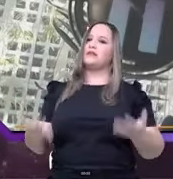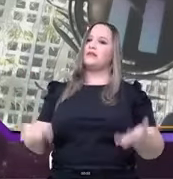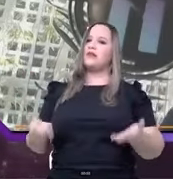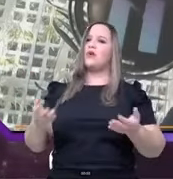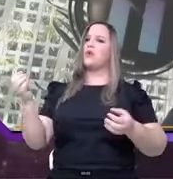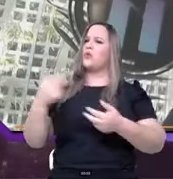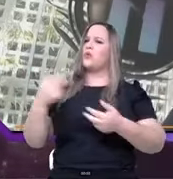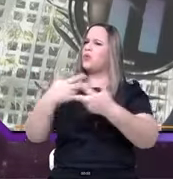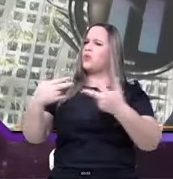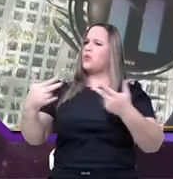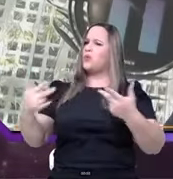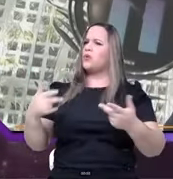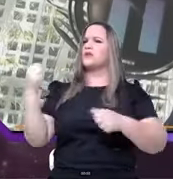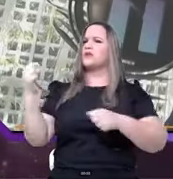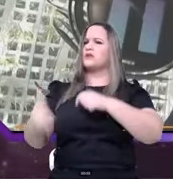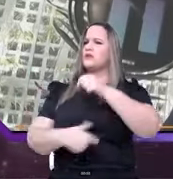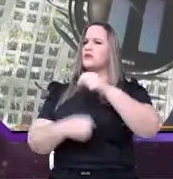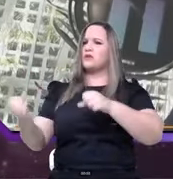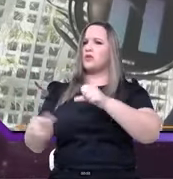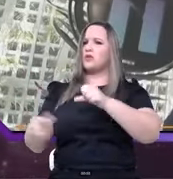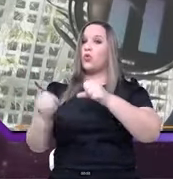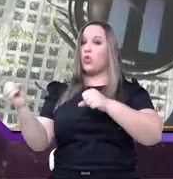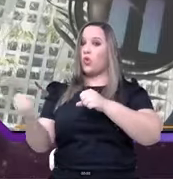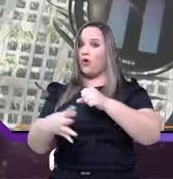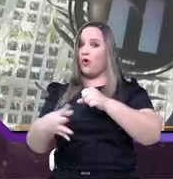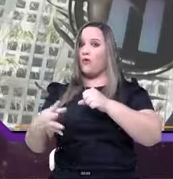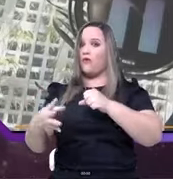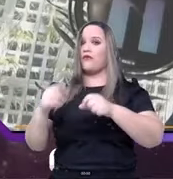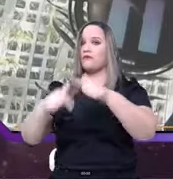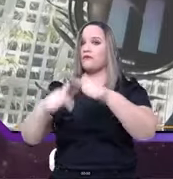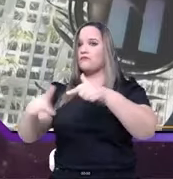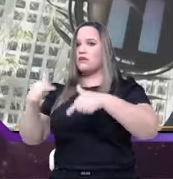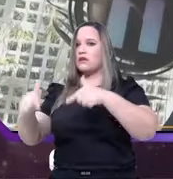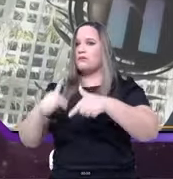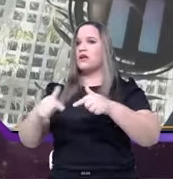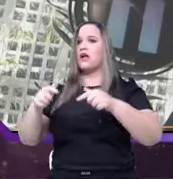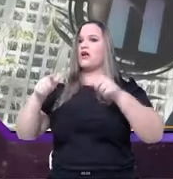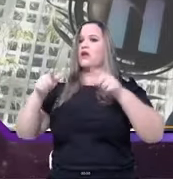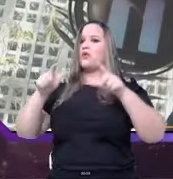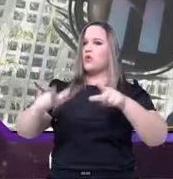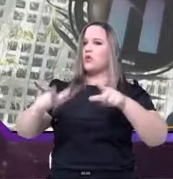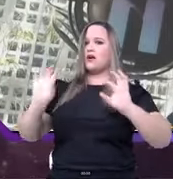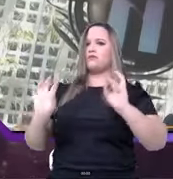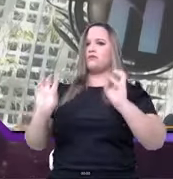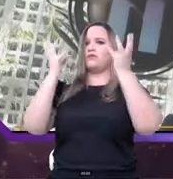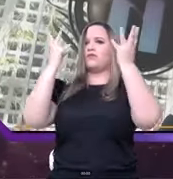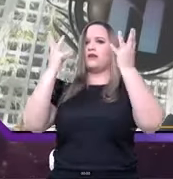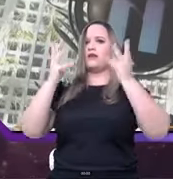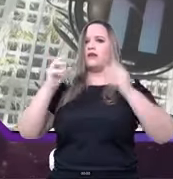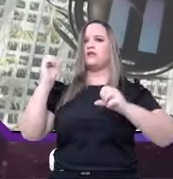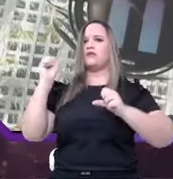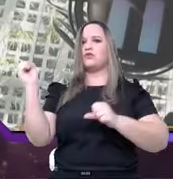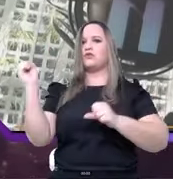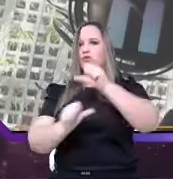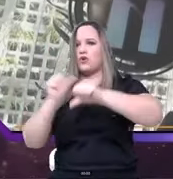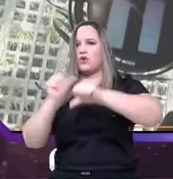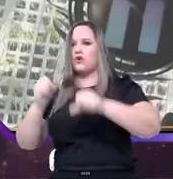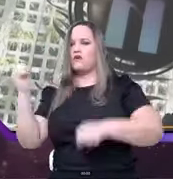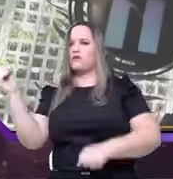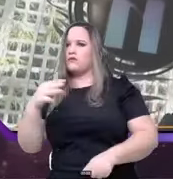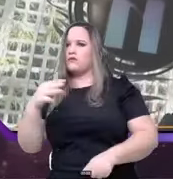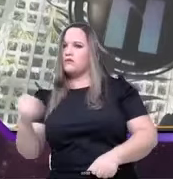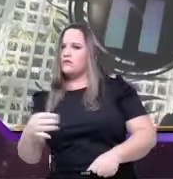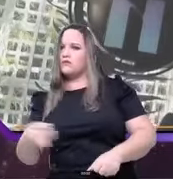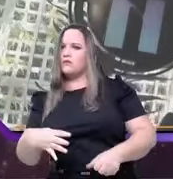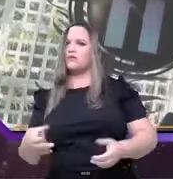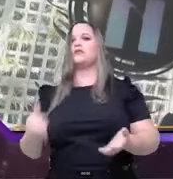sendo trabalhado em uma POC pelo Núcleo de Inovação e pela Coordenadoria de Tecnologia de